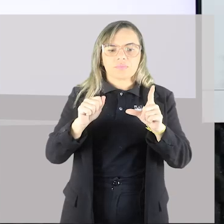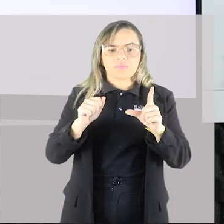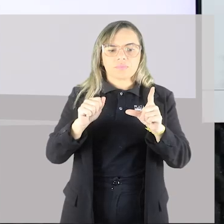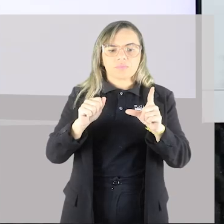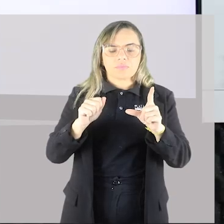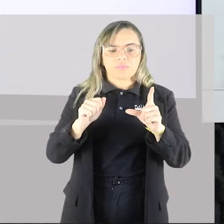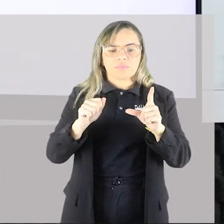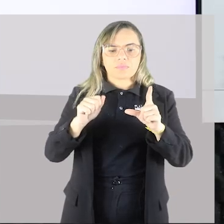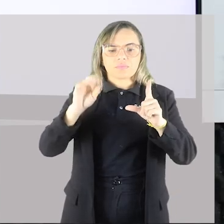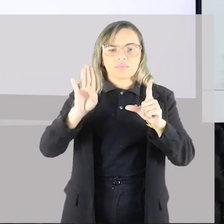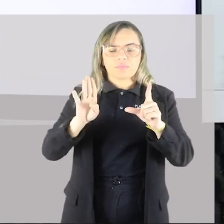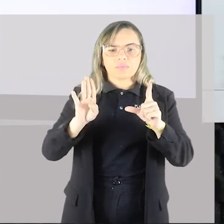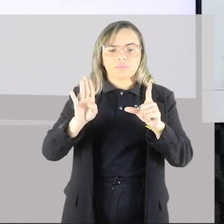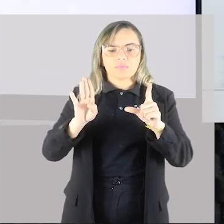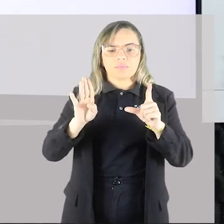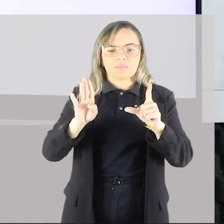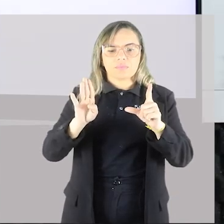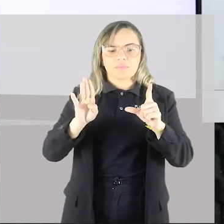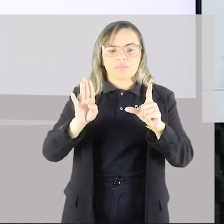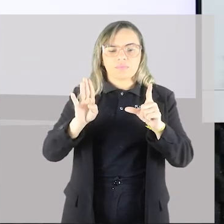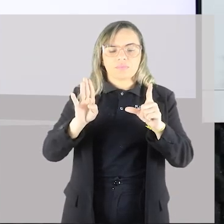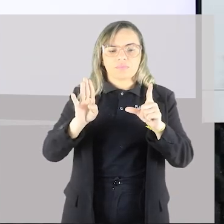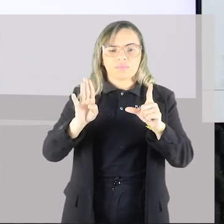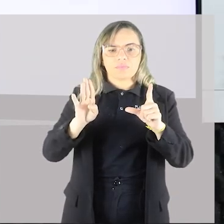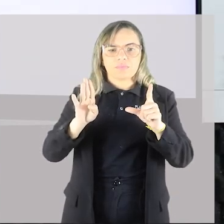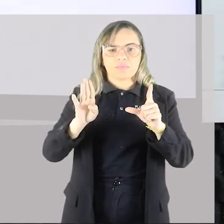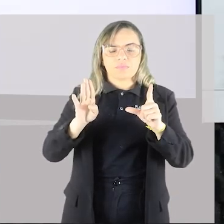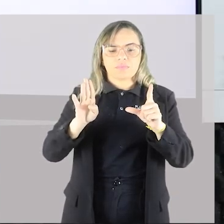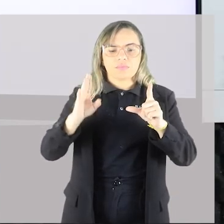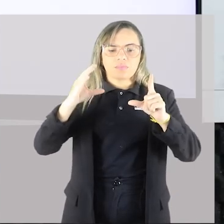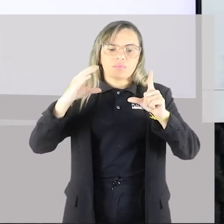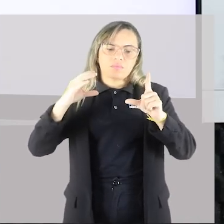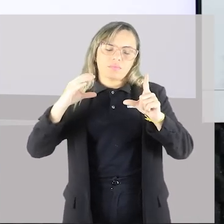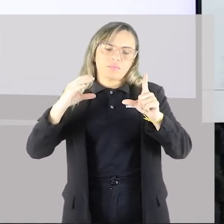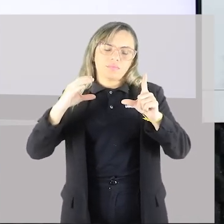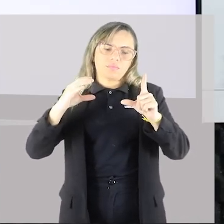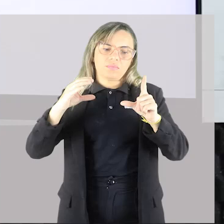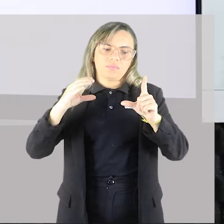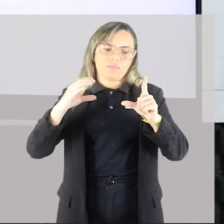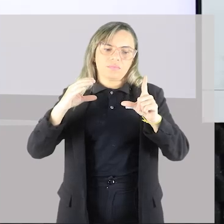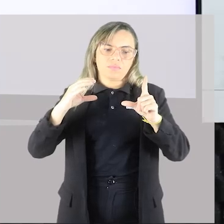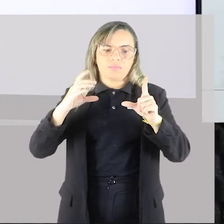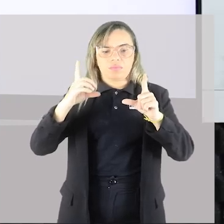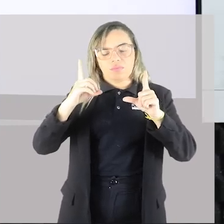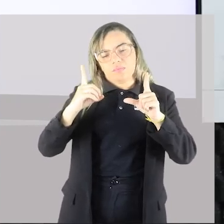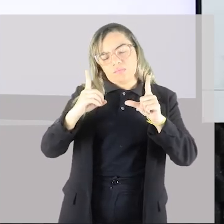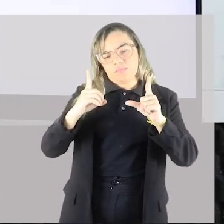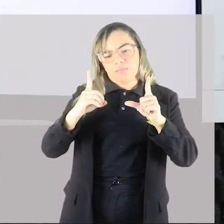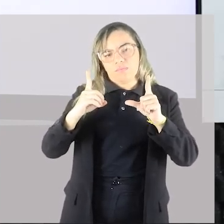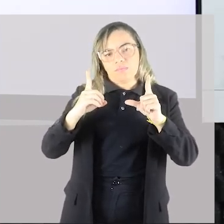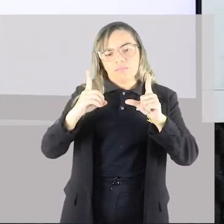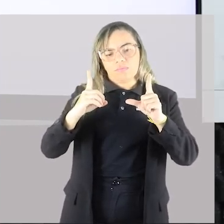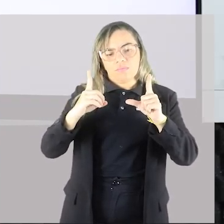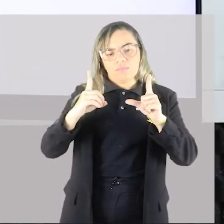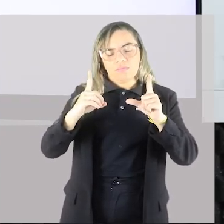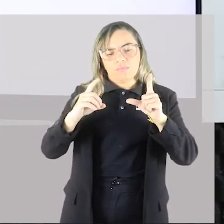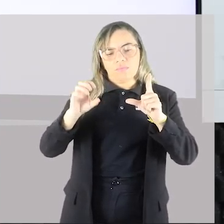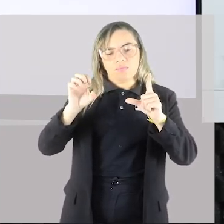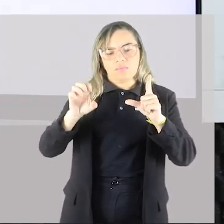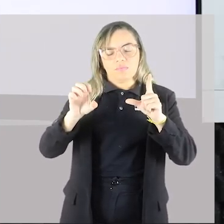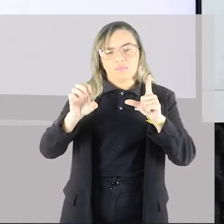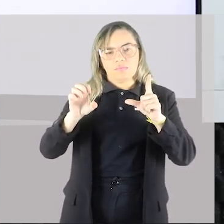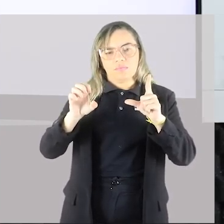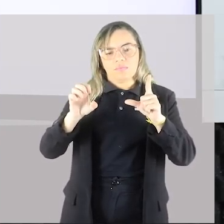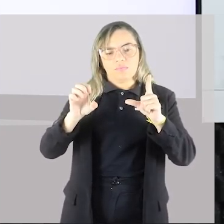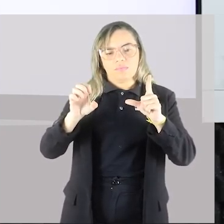produtivo, flexibilização do processo produtivo, flexibilização dos produtos, flexibilização no mercado de trabalho,